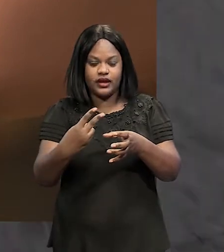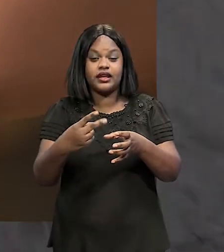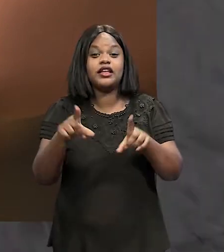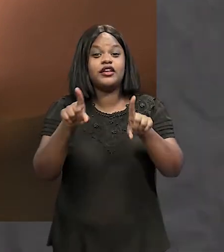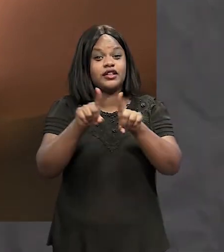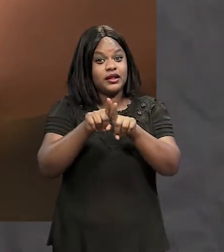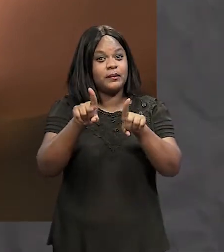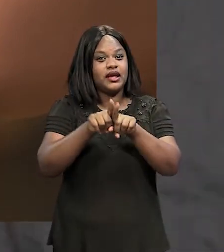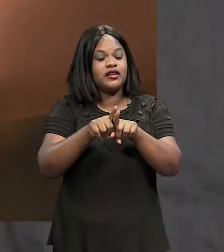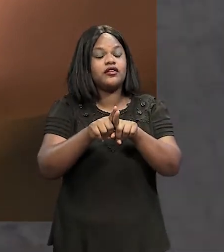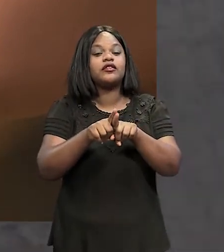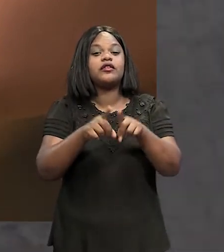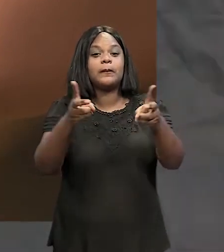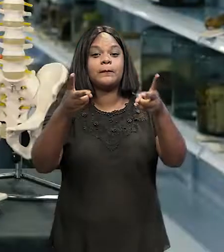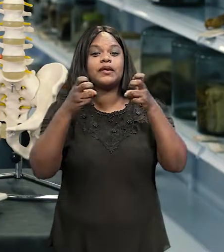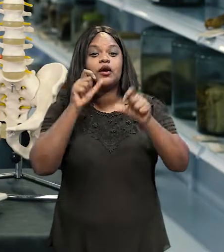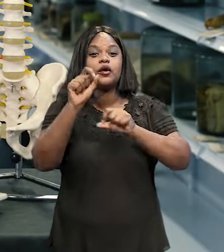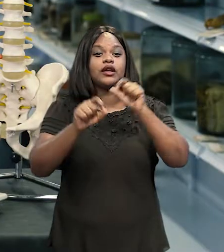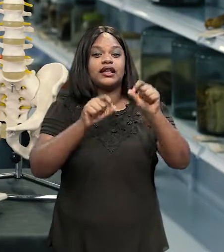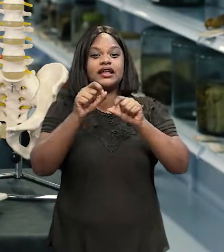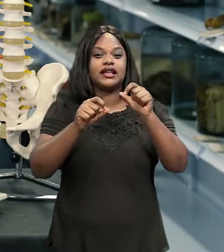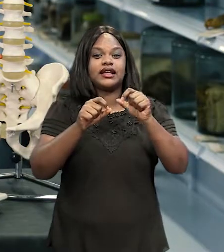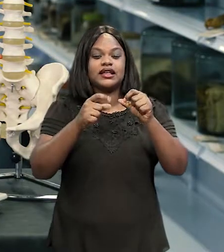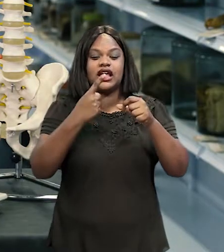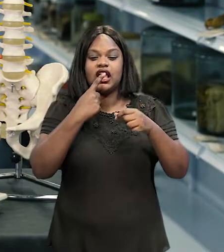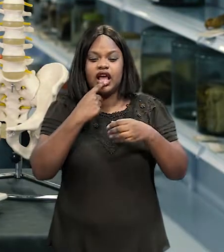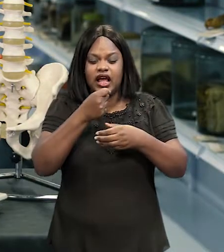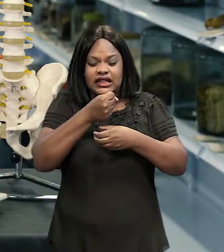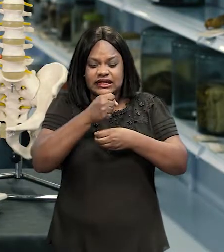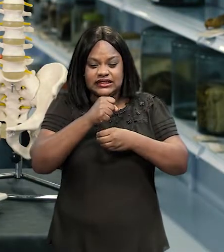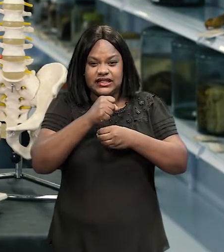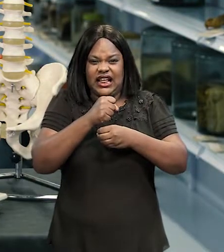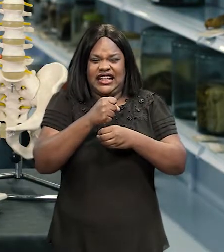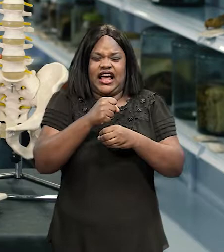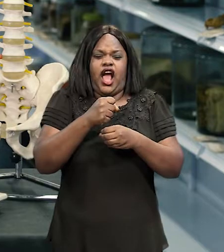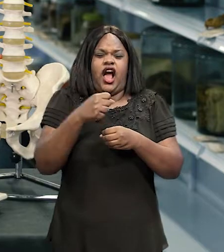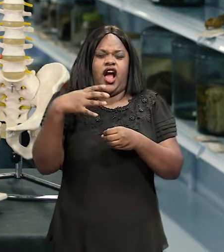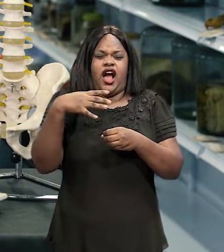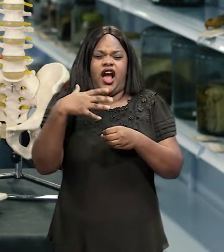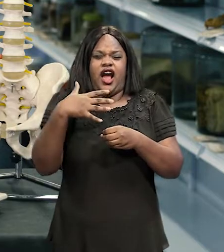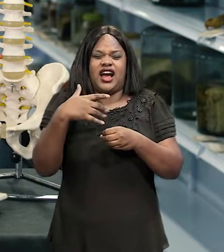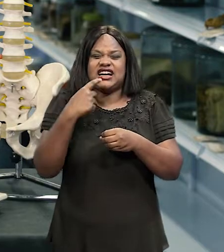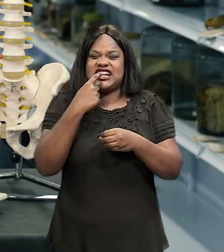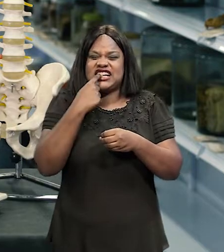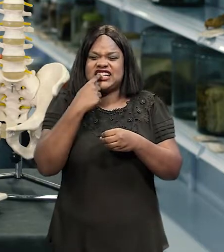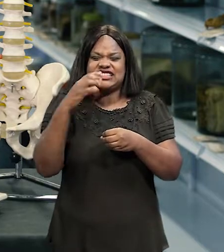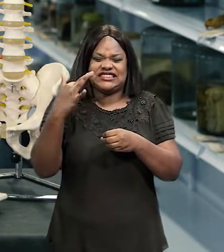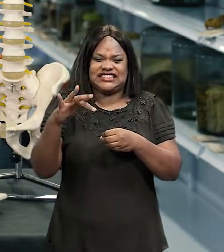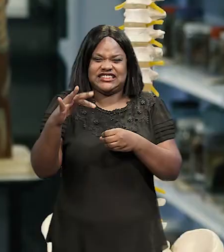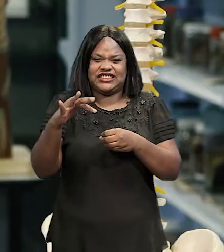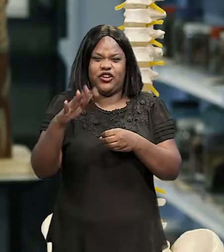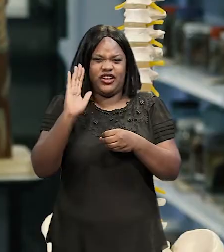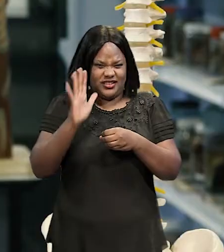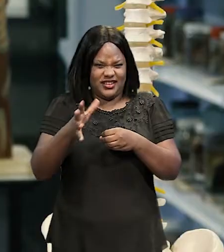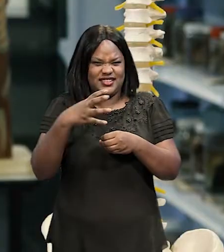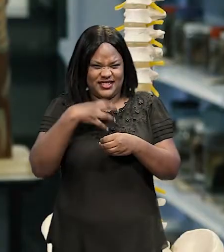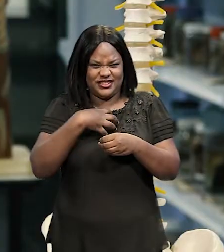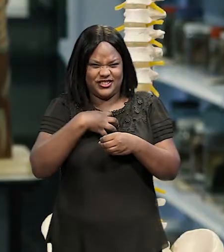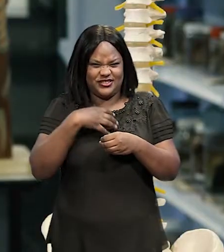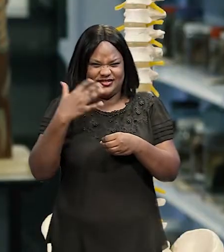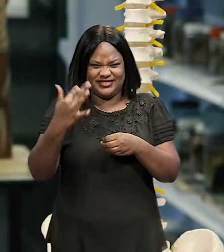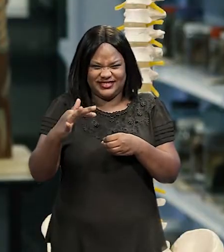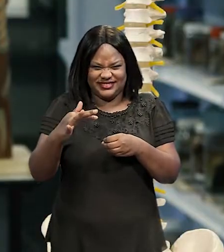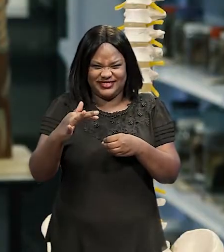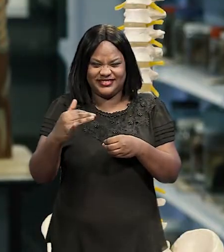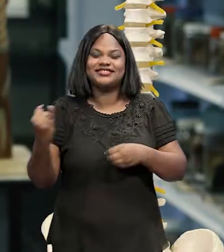vai perceber que o sorvete está gelado. Inclusive, se ele estiver muito gelado, pode ser que isso faça doer os seus dentes. E essa sensação de